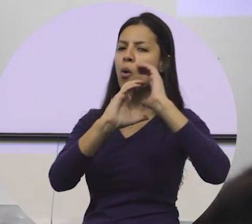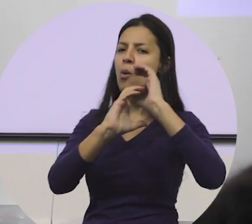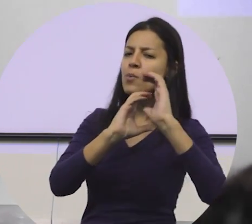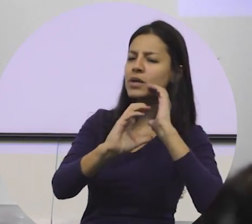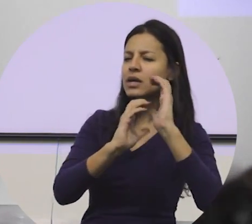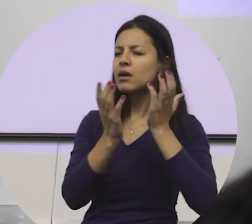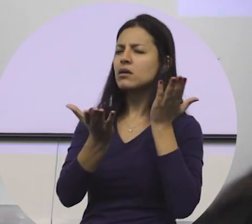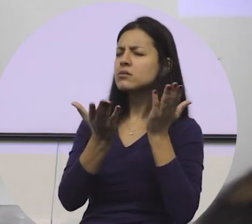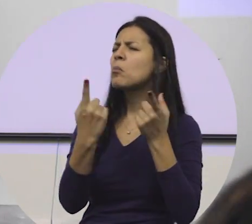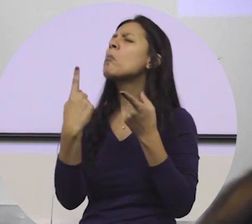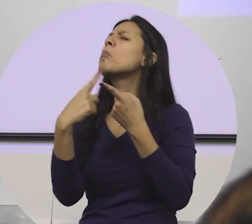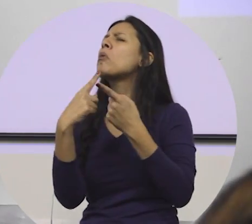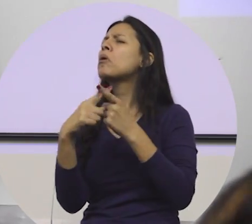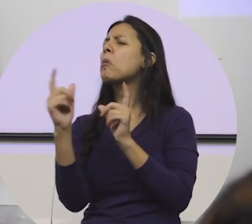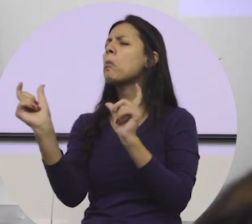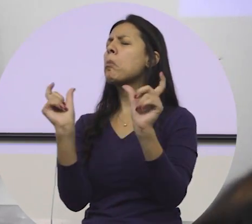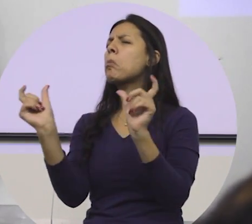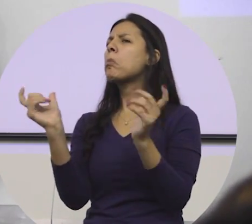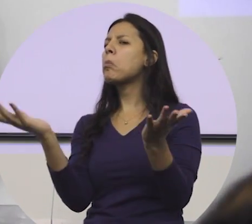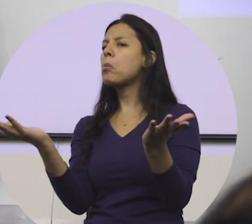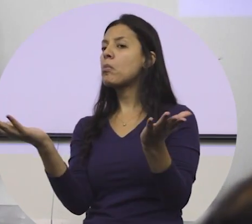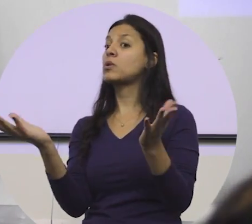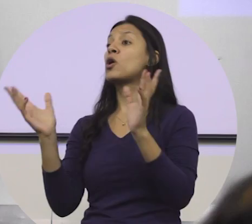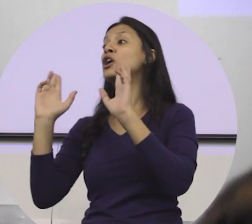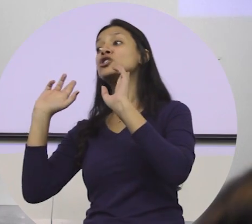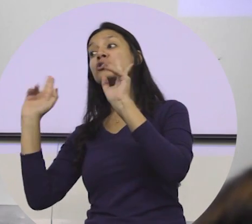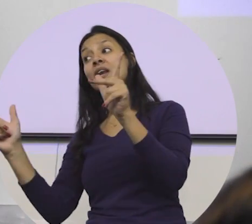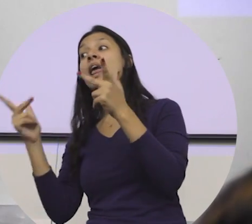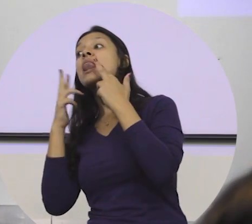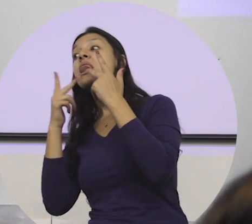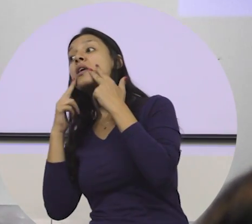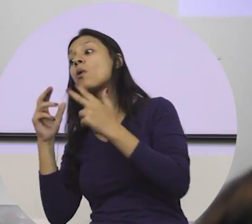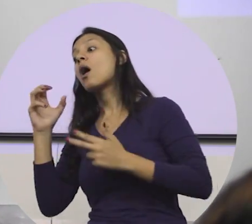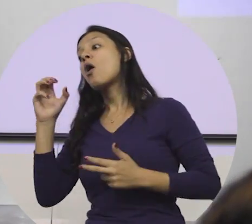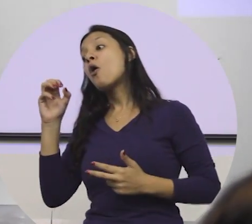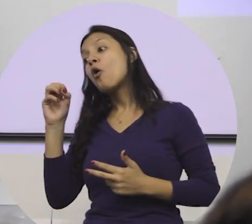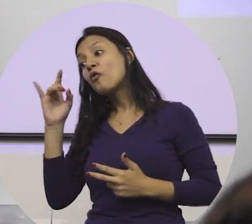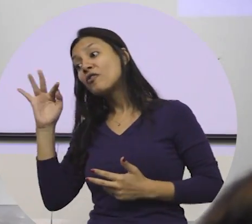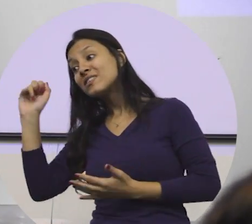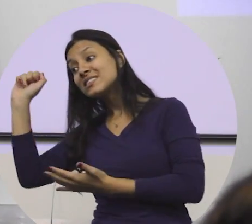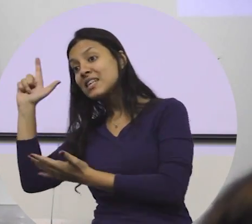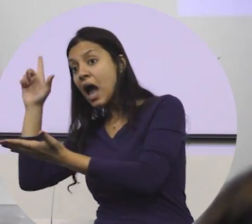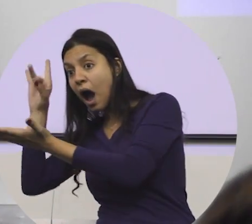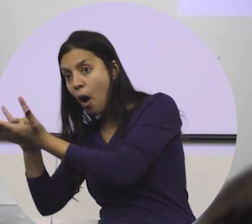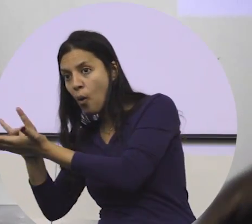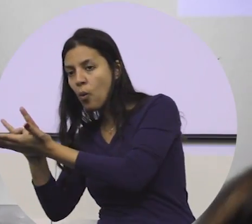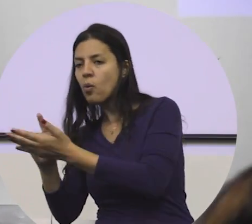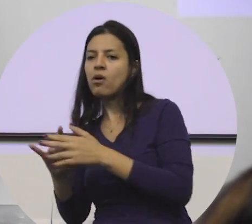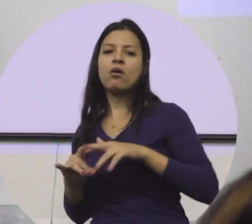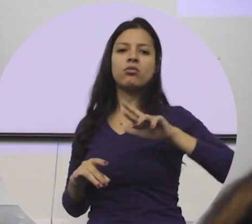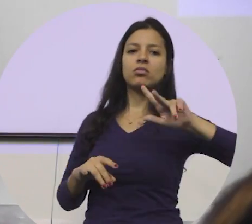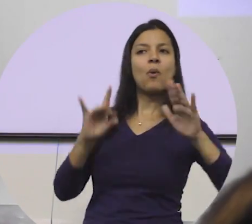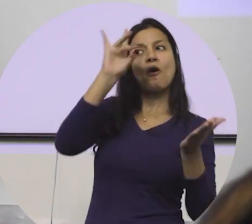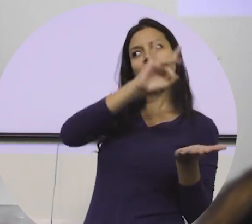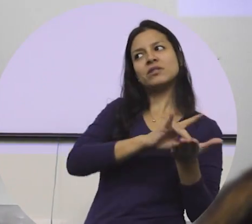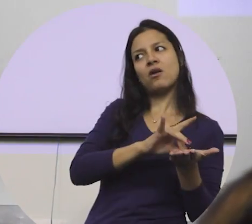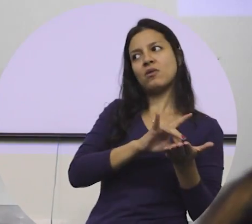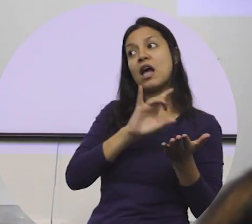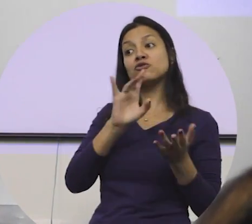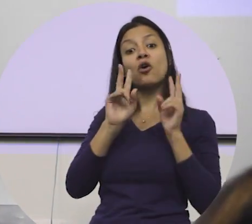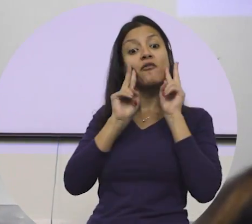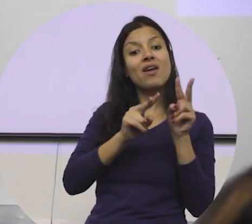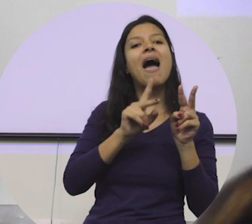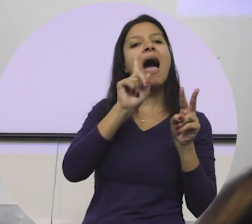Uma jogada não, né? Na verdade, os desdobramentos de ter uma língua oficial ou uma língua oficial são muito maiores do que apenas de reconhecimento